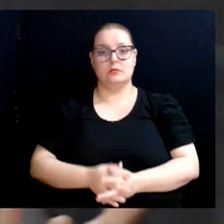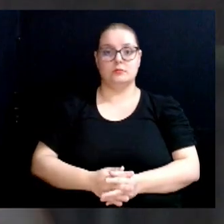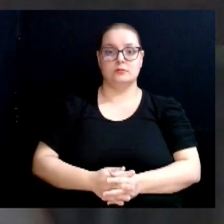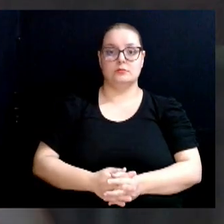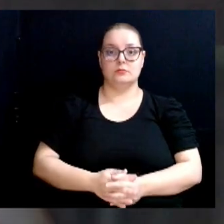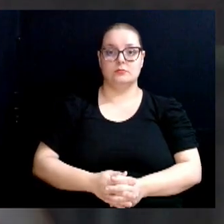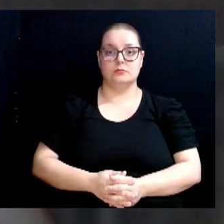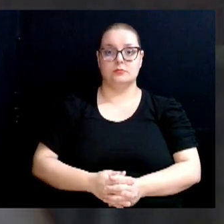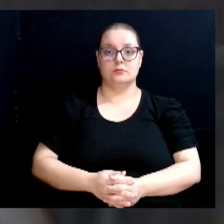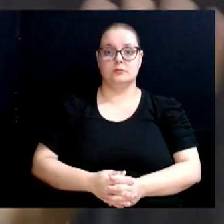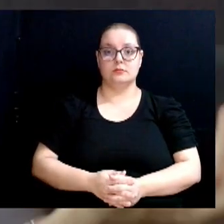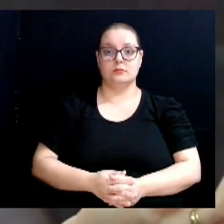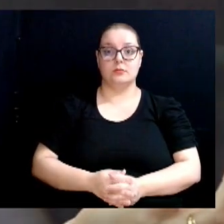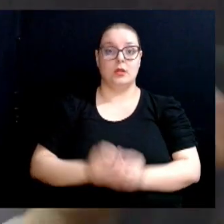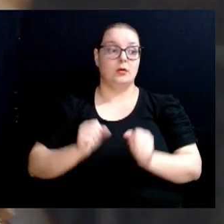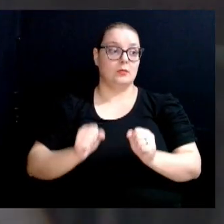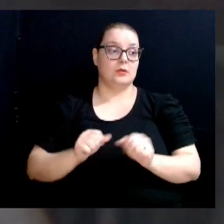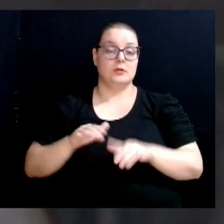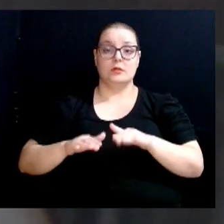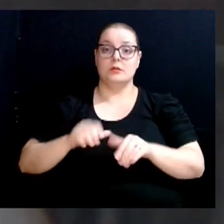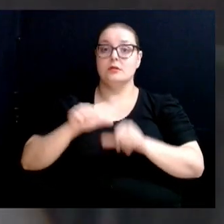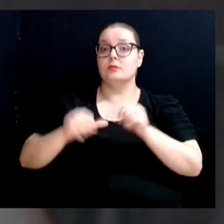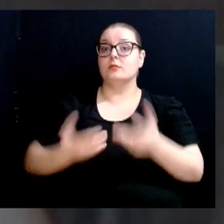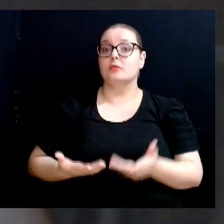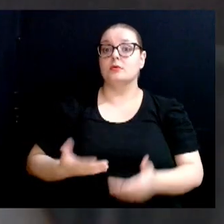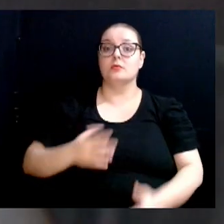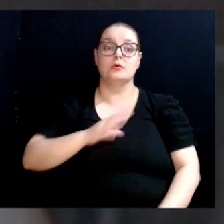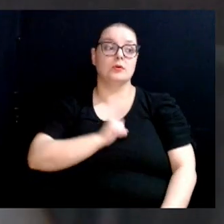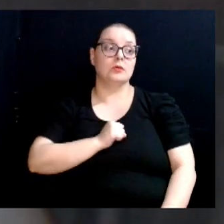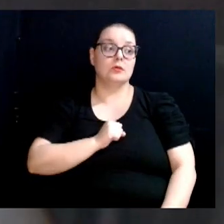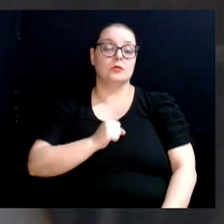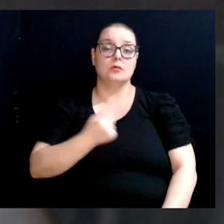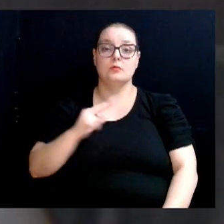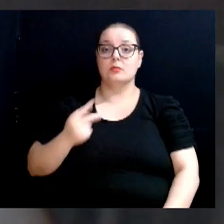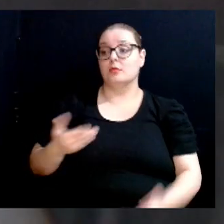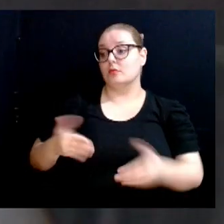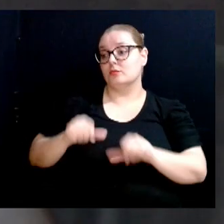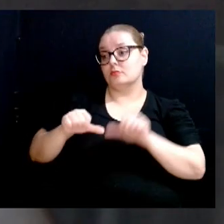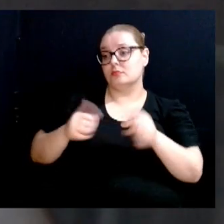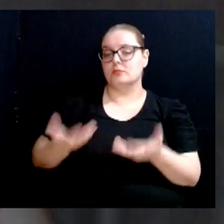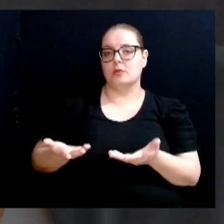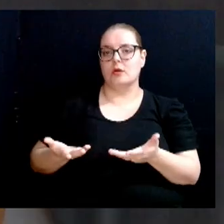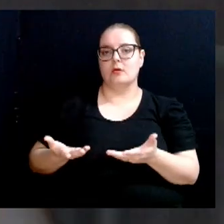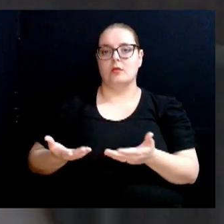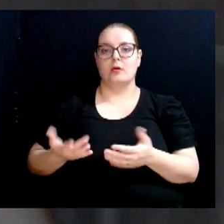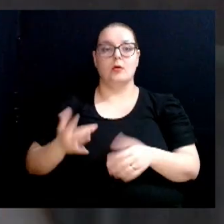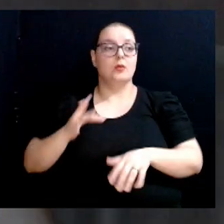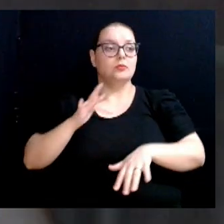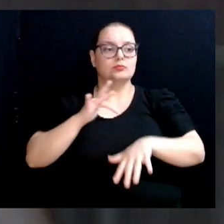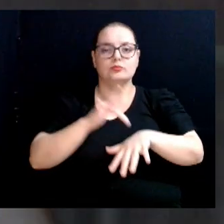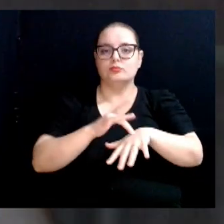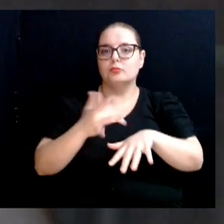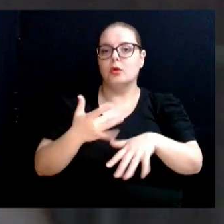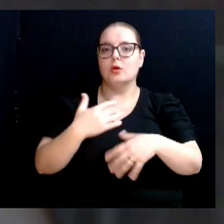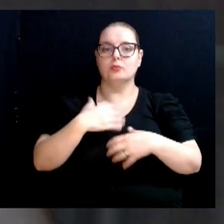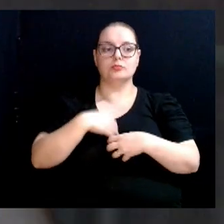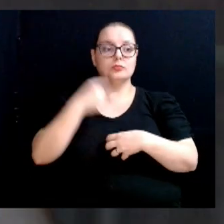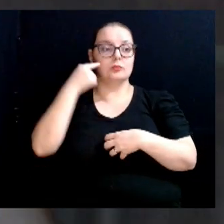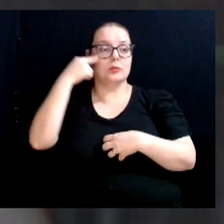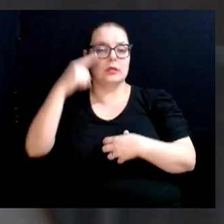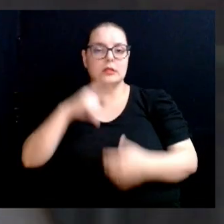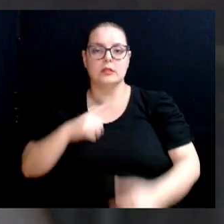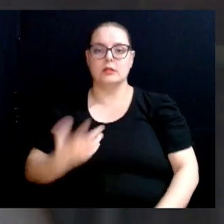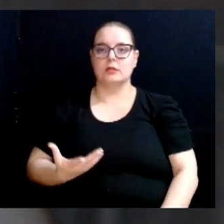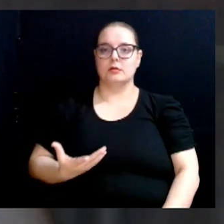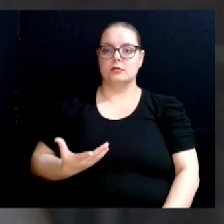pode ser que às vezes mude. O que eu gostava uma vez, hoje eu gosto diferente. Ou o toque, ou a forma, ou eu tenho uma ideia, ou gostaria. E o